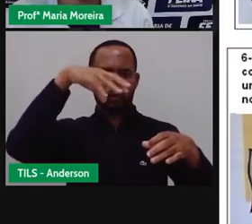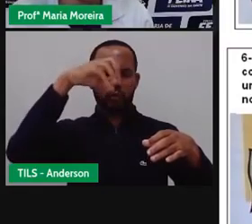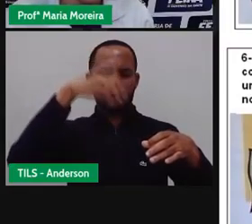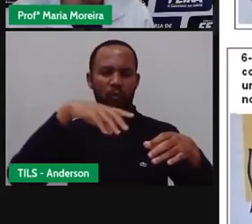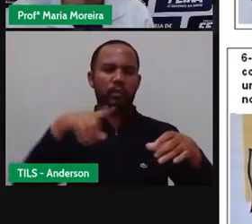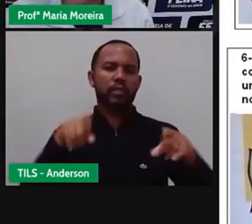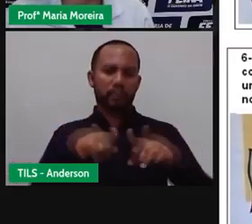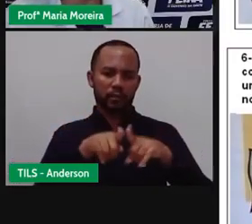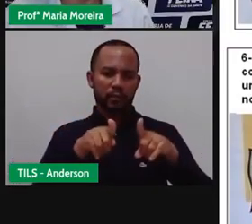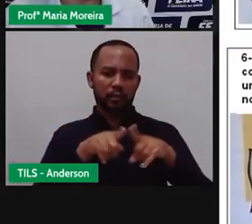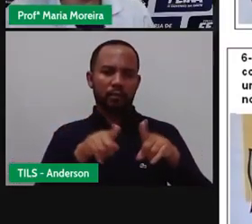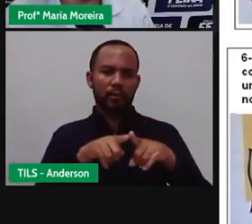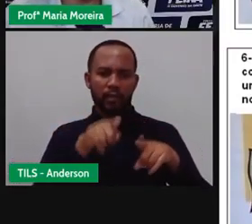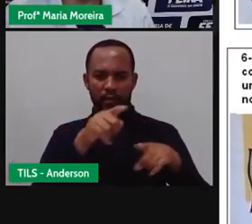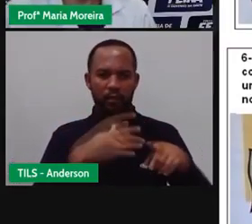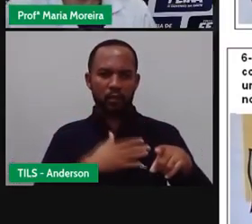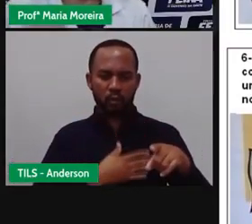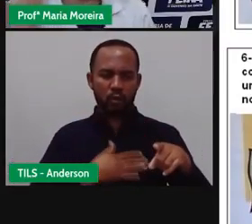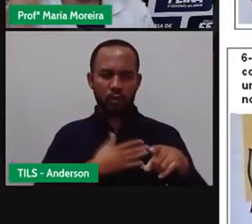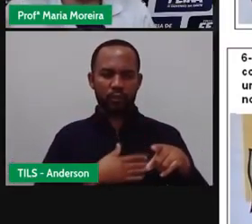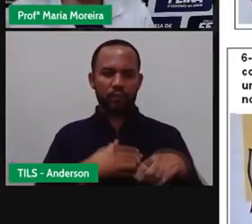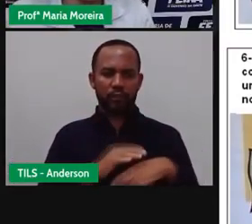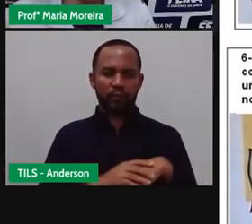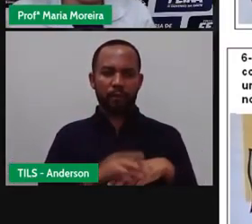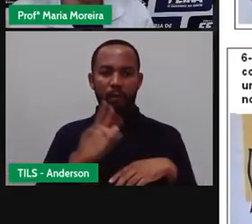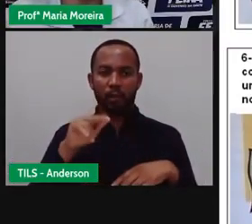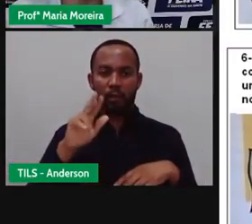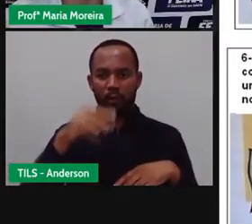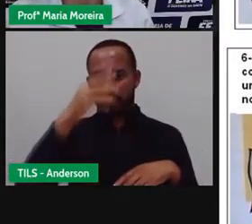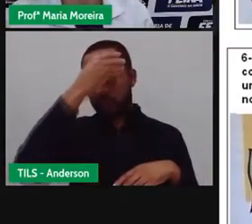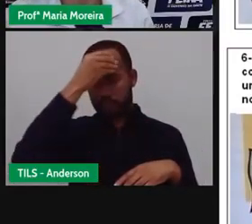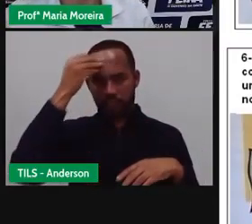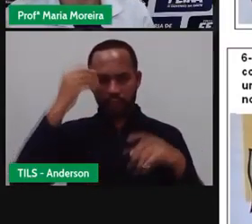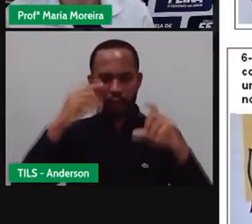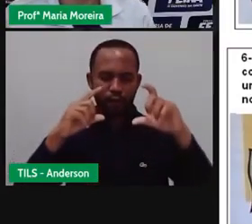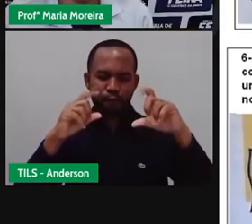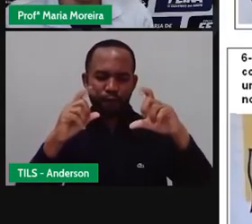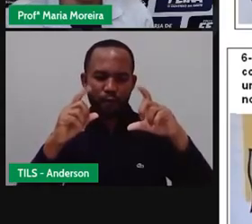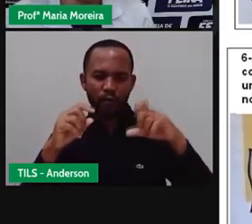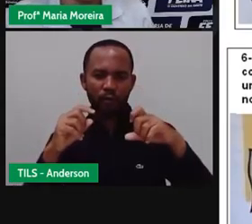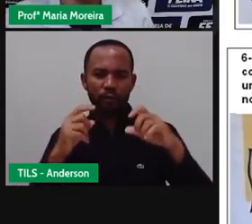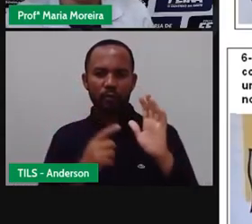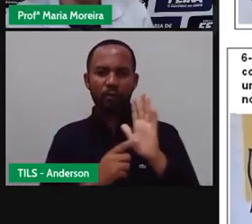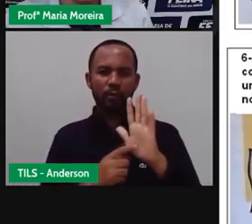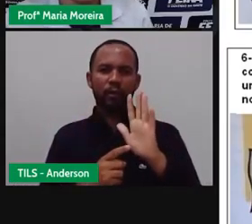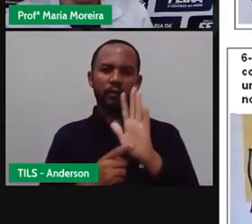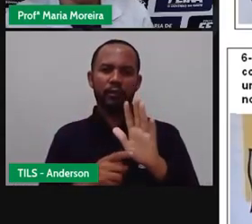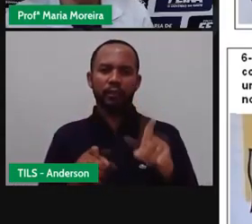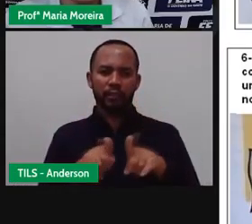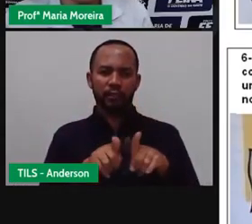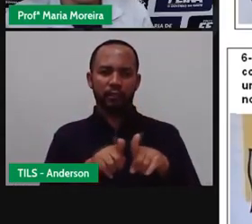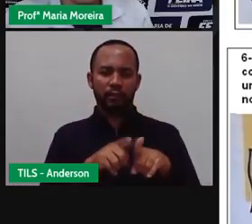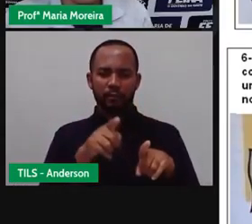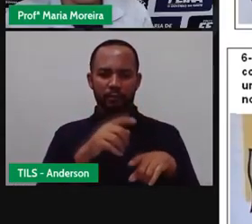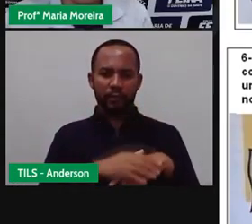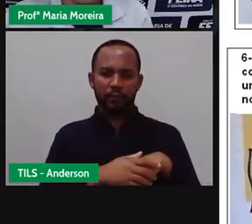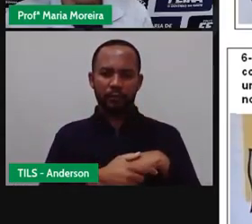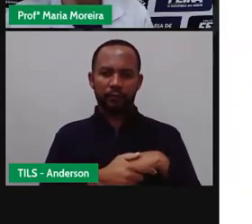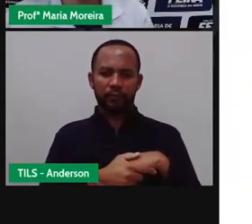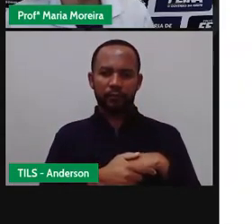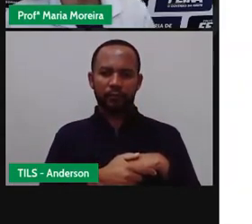tudo isso aí para sobreviver. Não esqueçam de tirarem foto, né? De registrarem esse momento aí para a